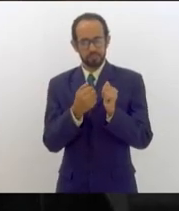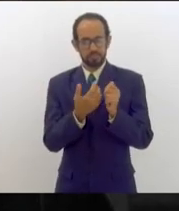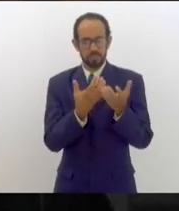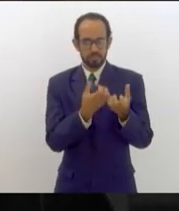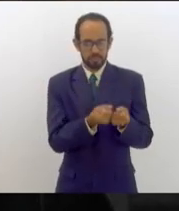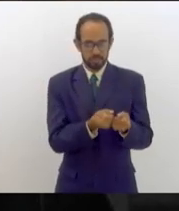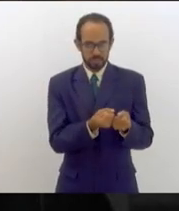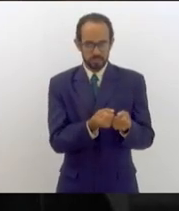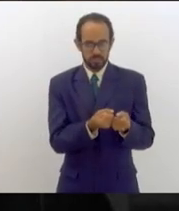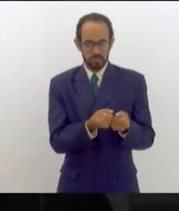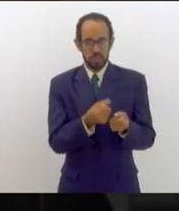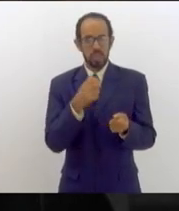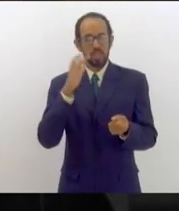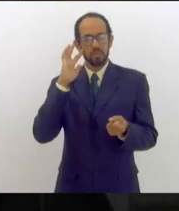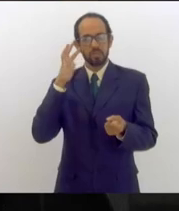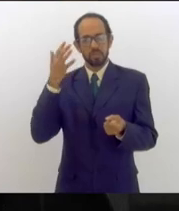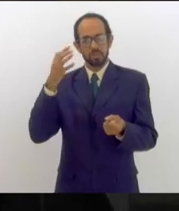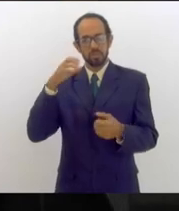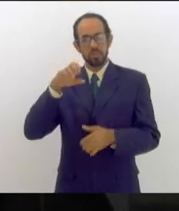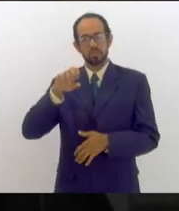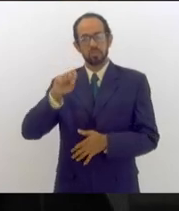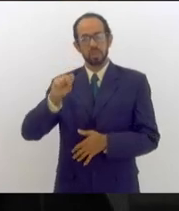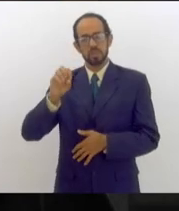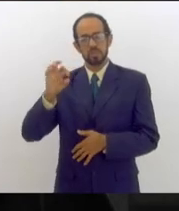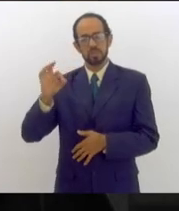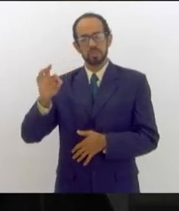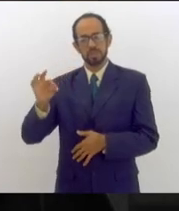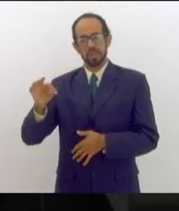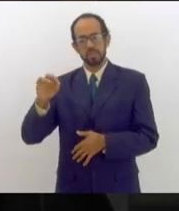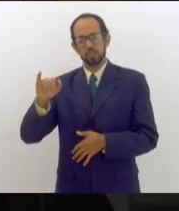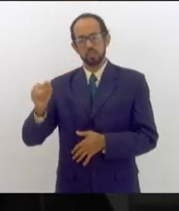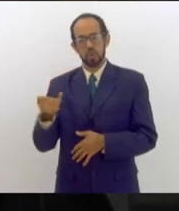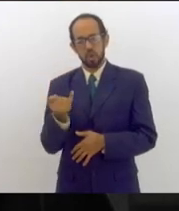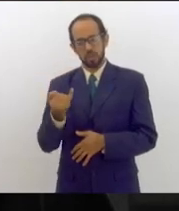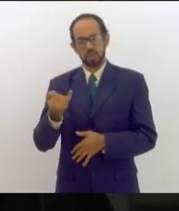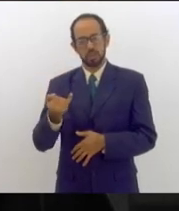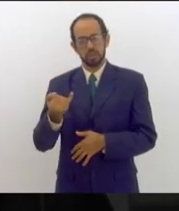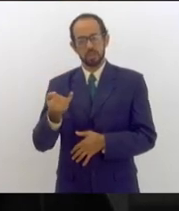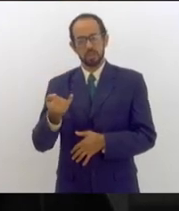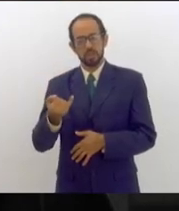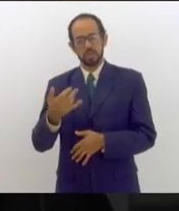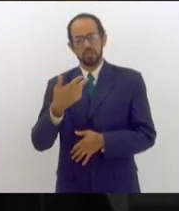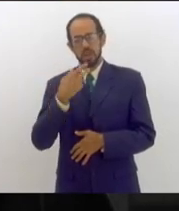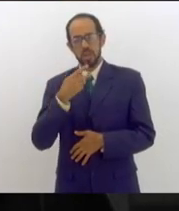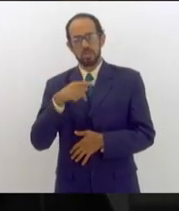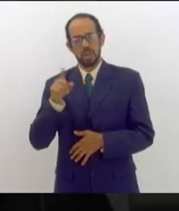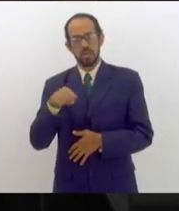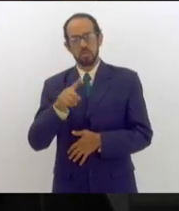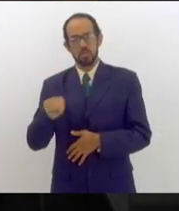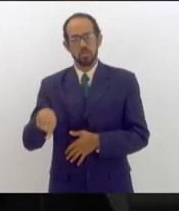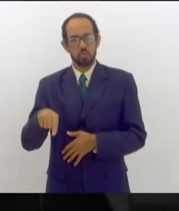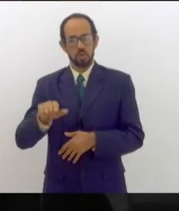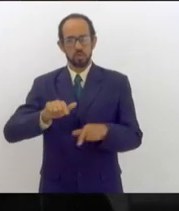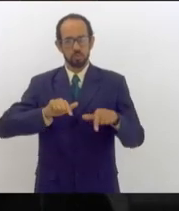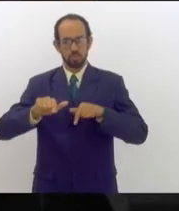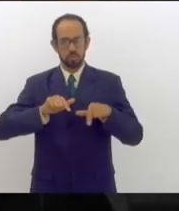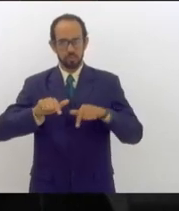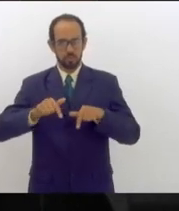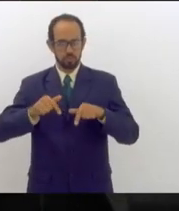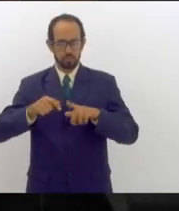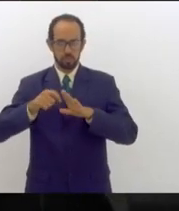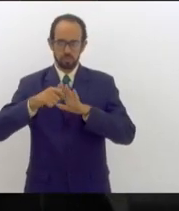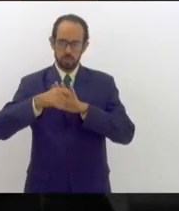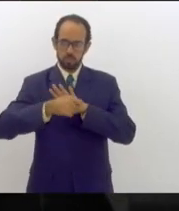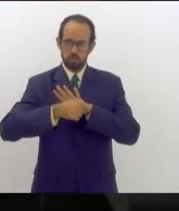pregressa no Superior Tribunal de Justiça considerando nula a continuidade do serviço pelos próximos meses a gente vai